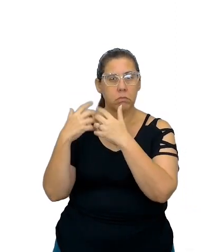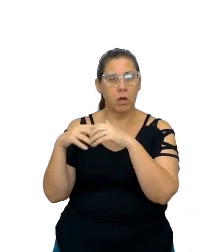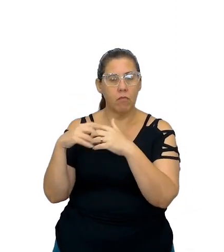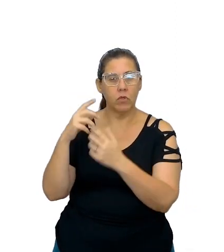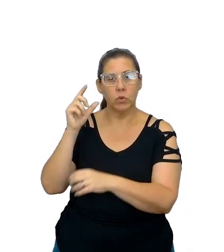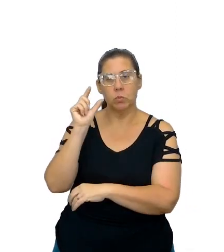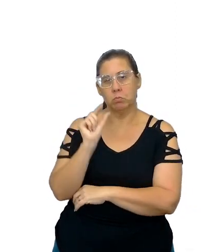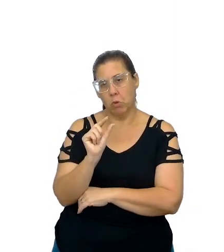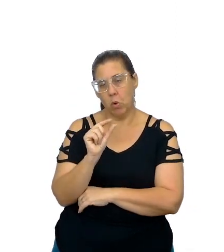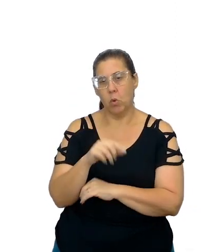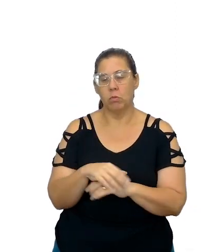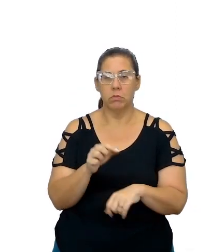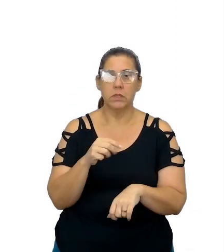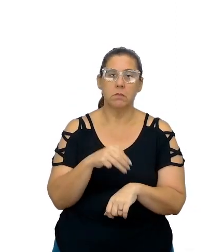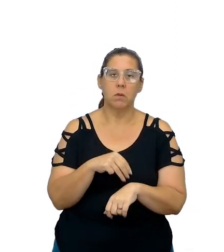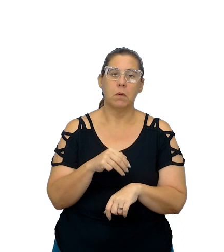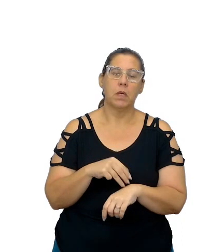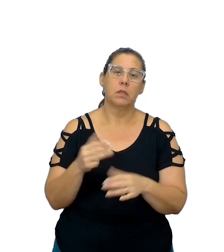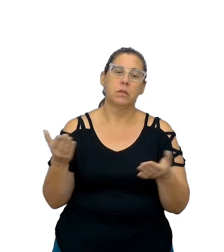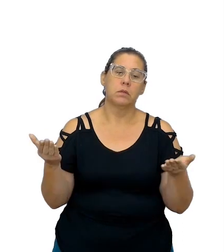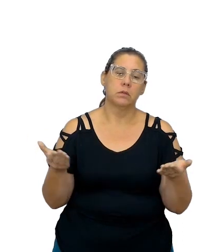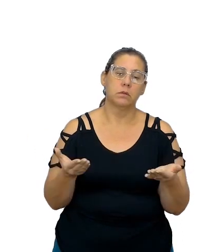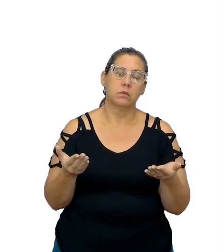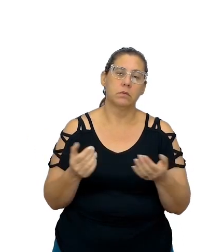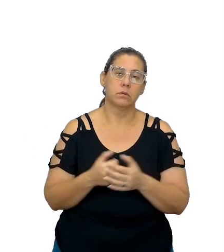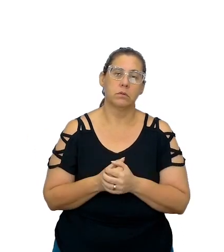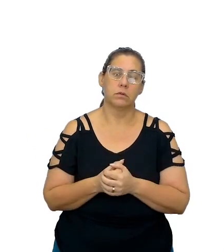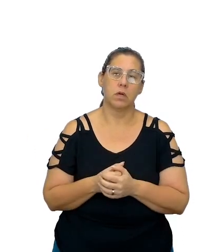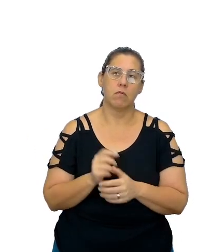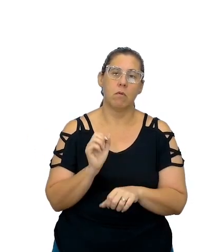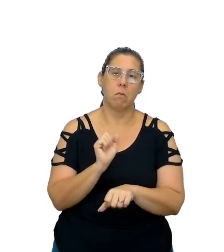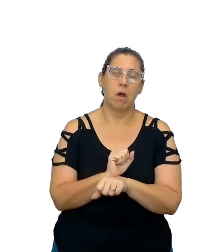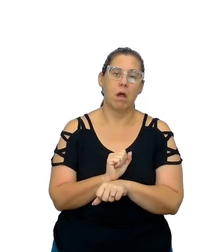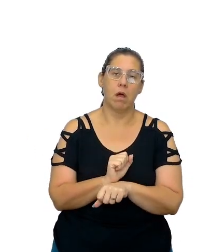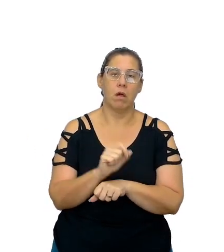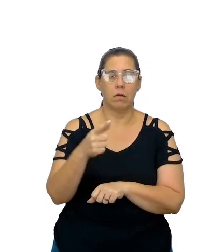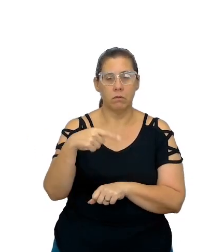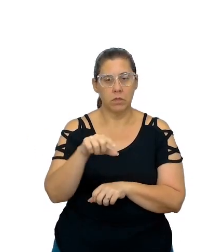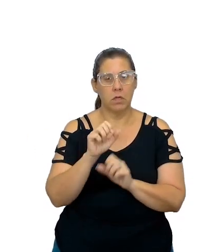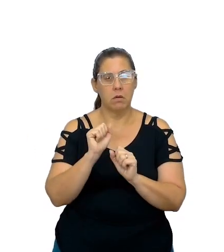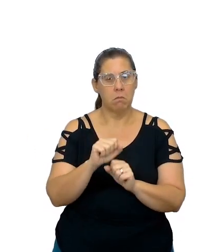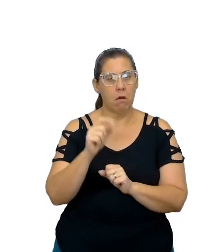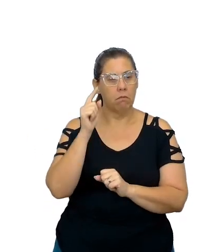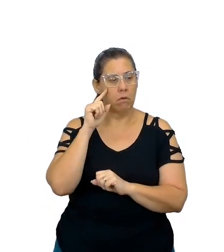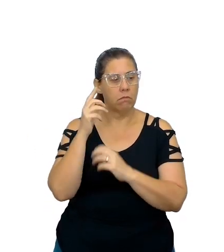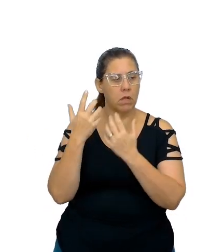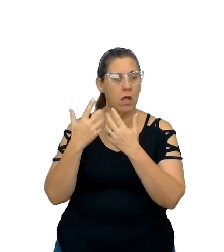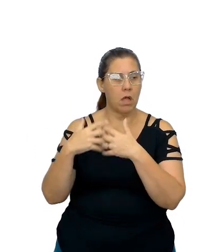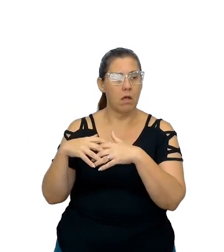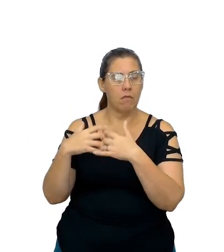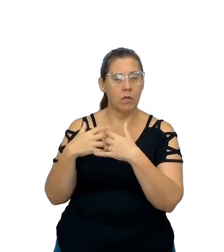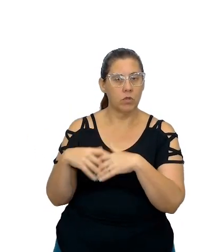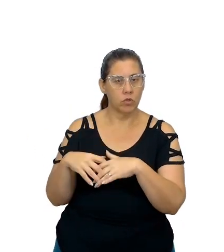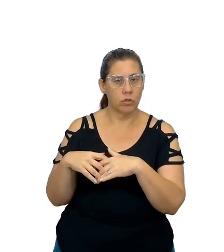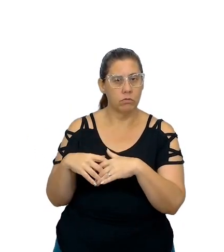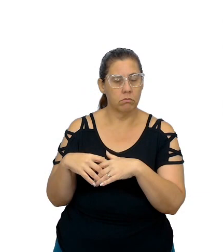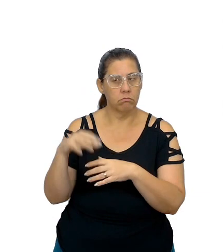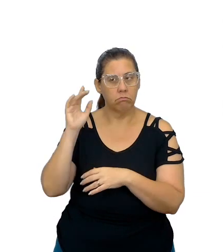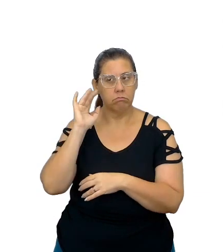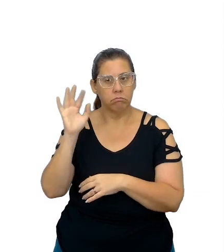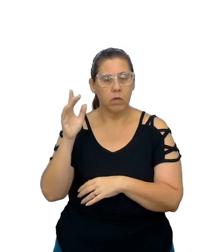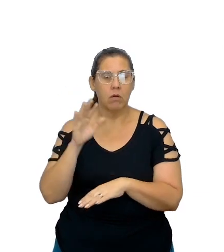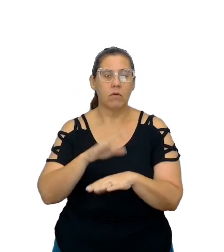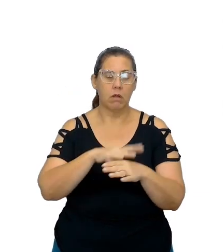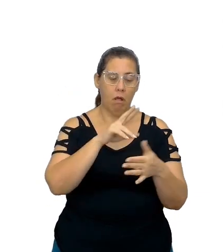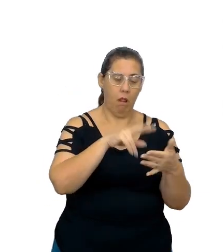tá? Nesse momento, eu vou dar um tempinho para que vocês possam refletir nessas questões, vou